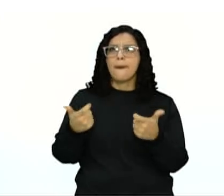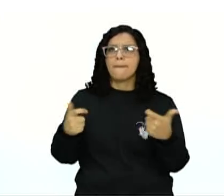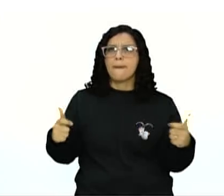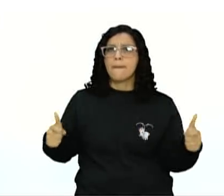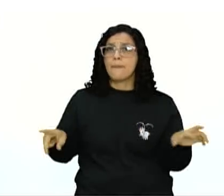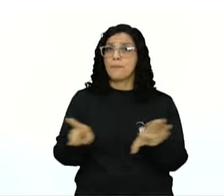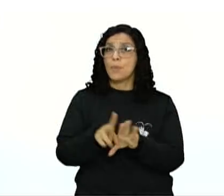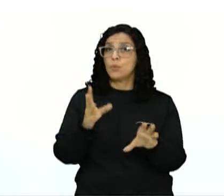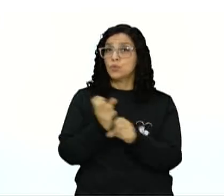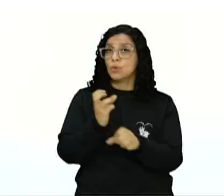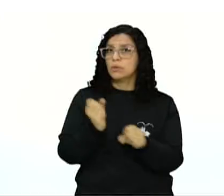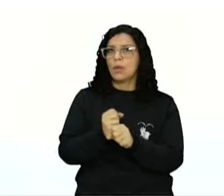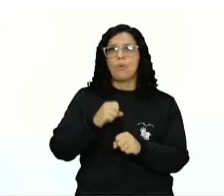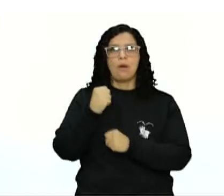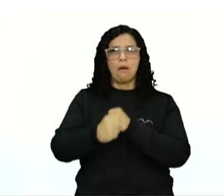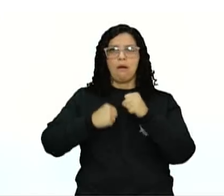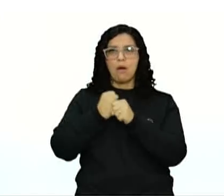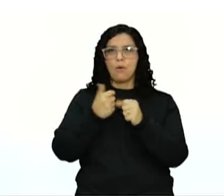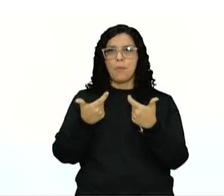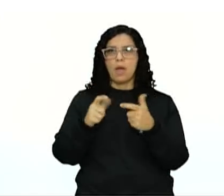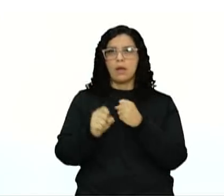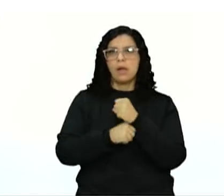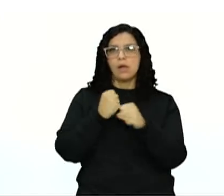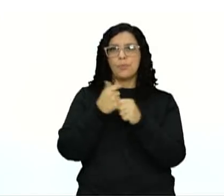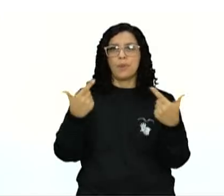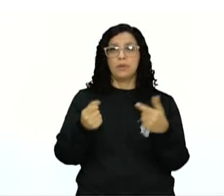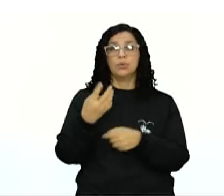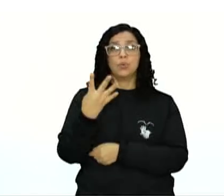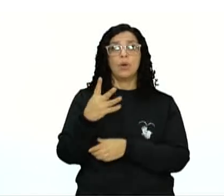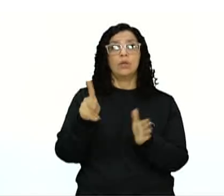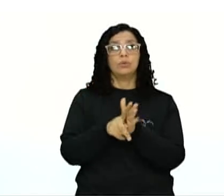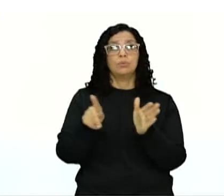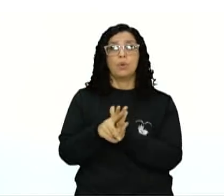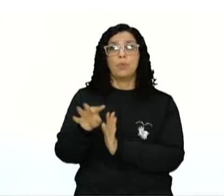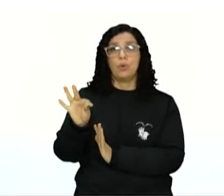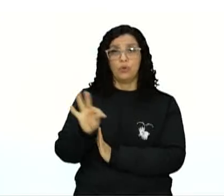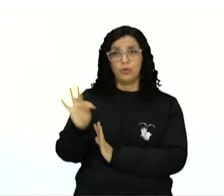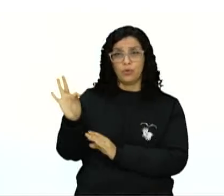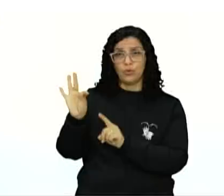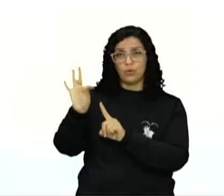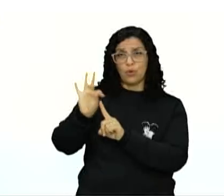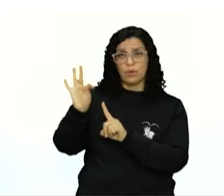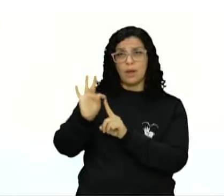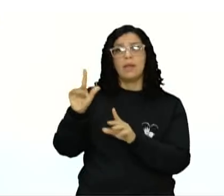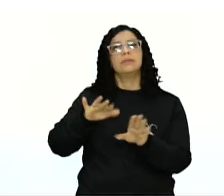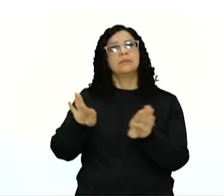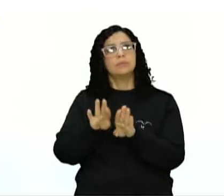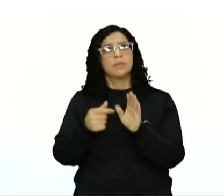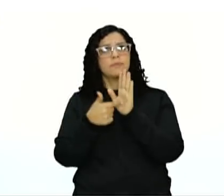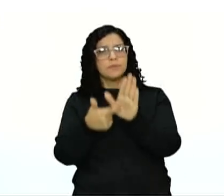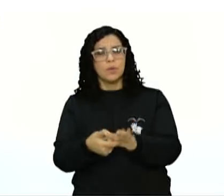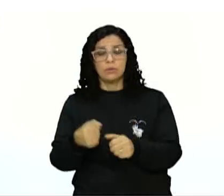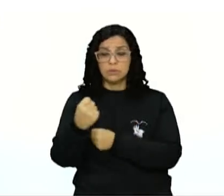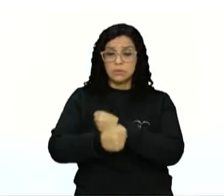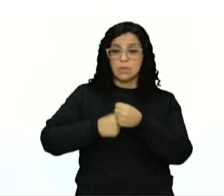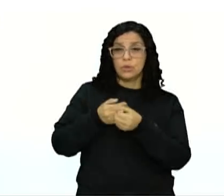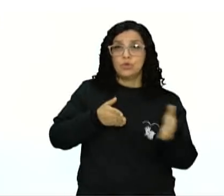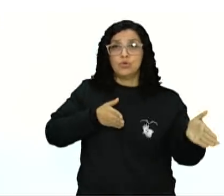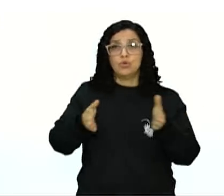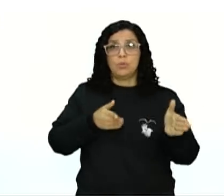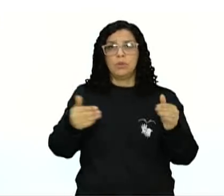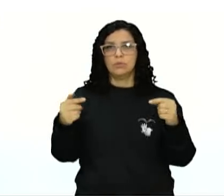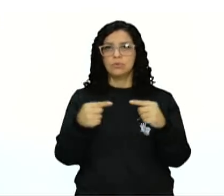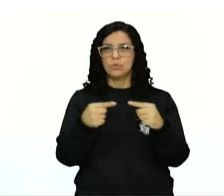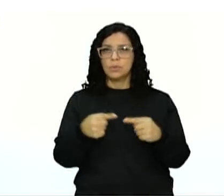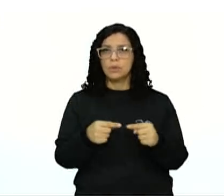constante da produção anual. O quadro apresenta a quantidade de arroz em toneladas que será produzida nos primeiros anos desse período de acordo